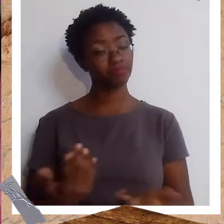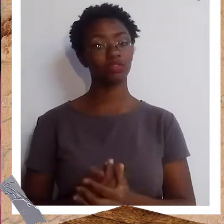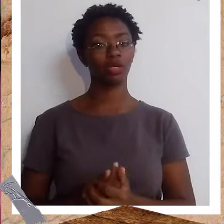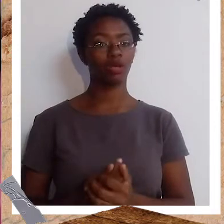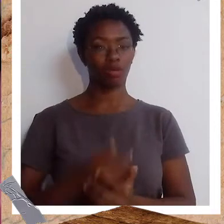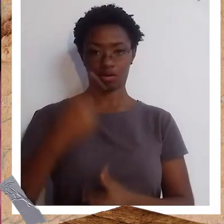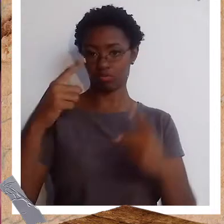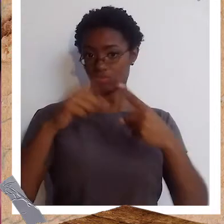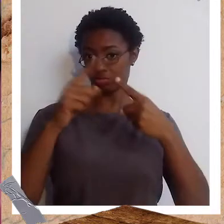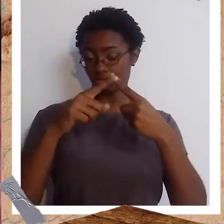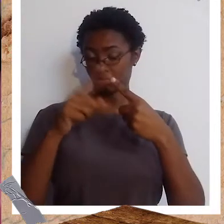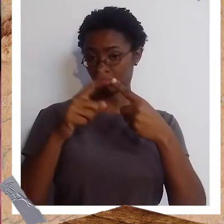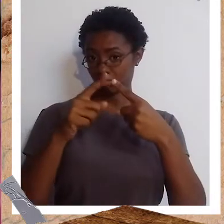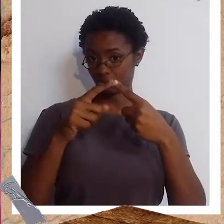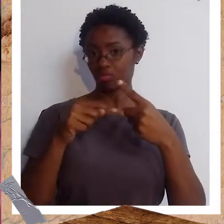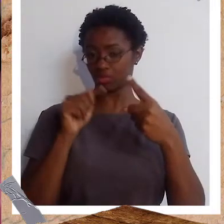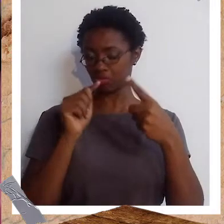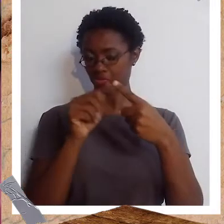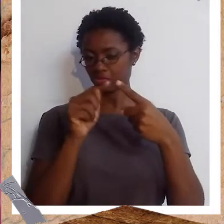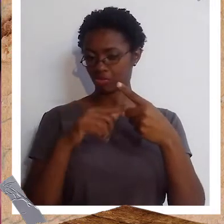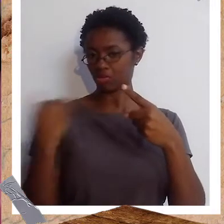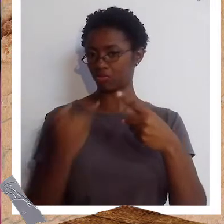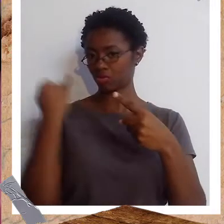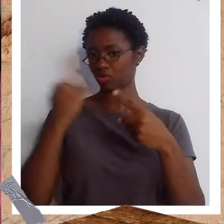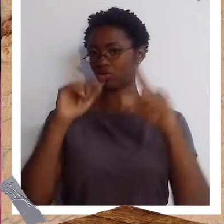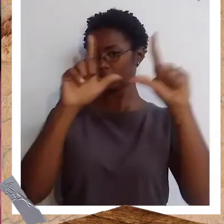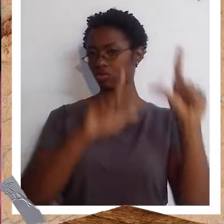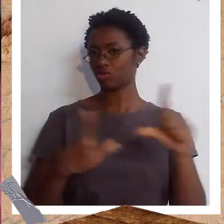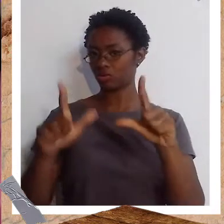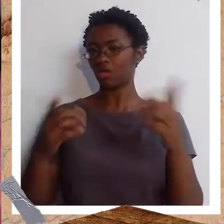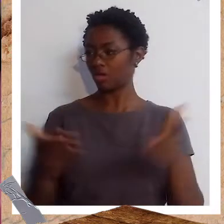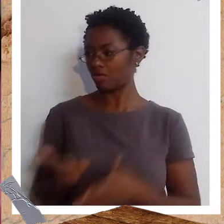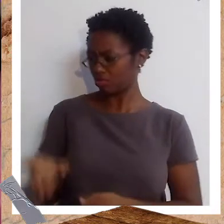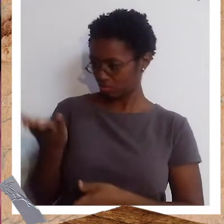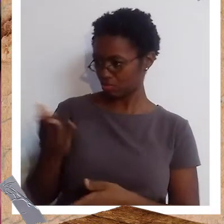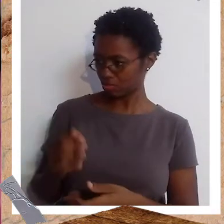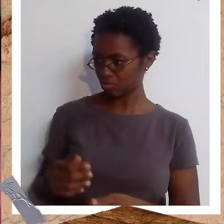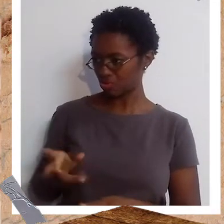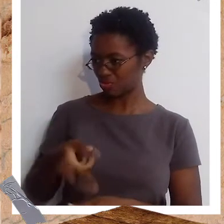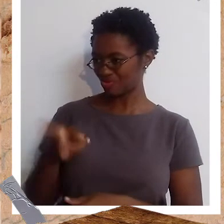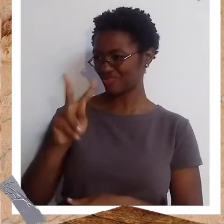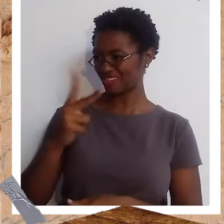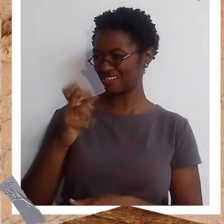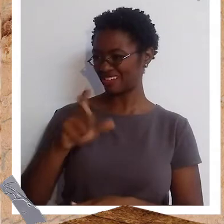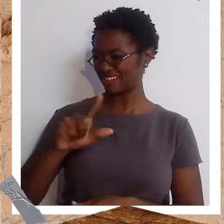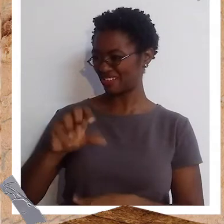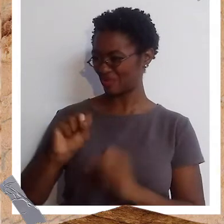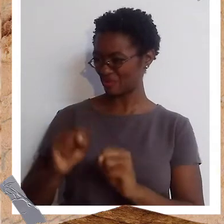ponto, a razão por conta dessa exposição. Agora o Hélio pode contar a segunda parte.